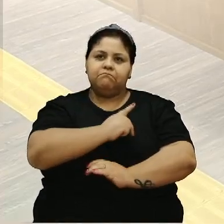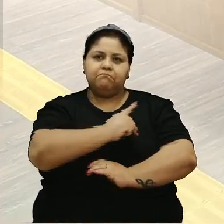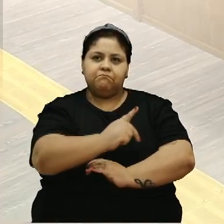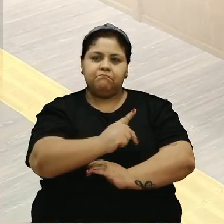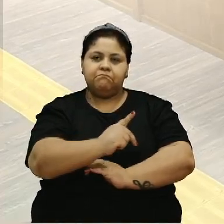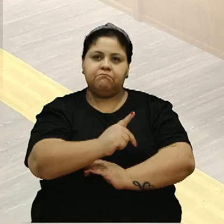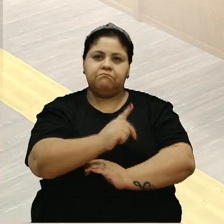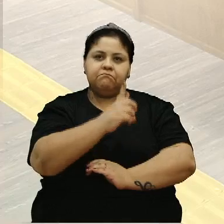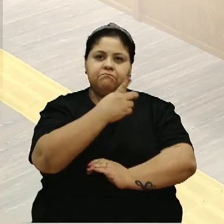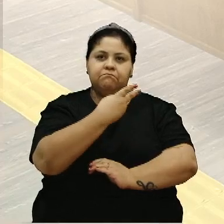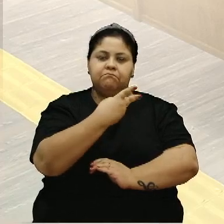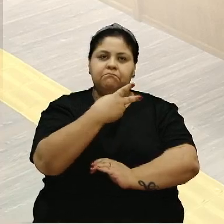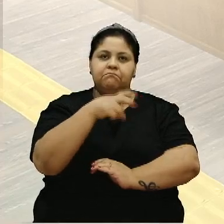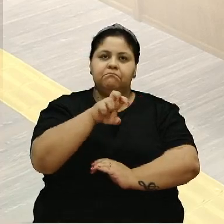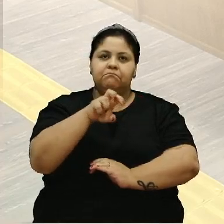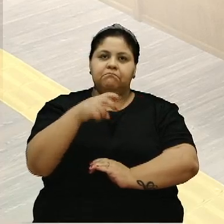parecer